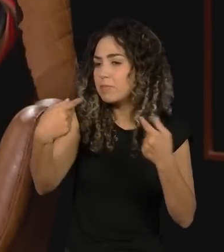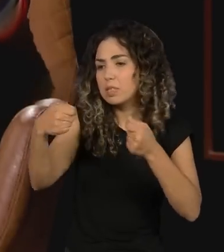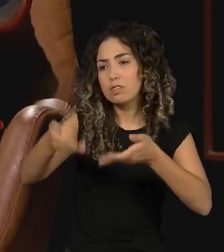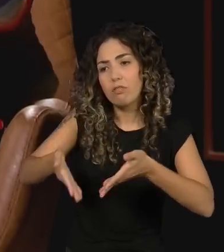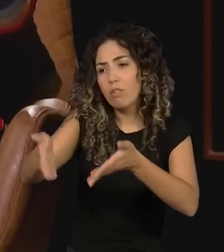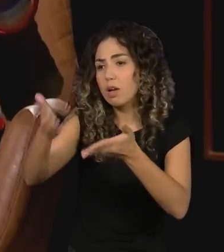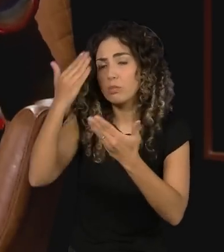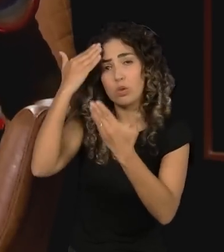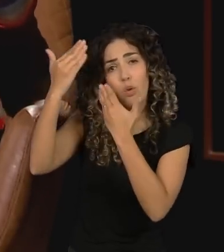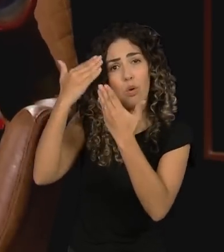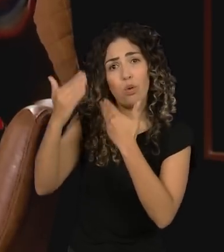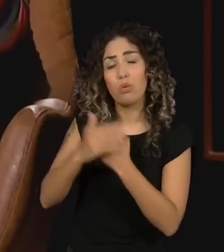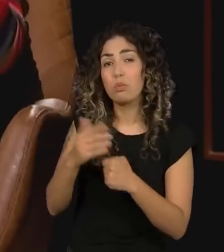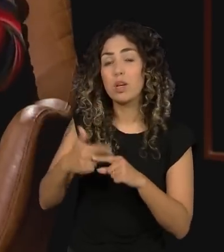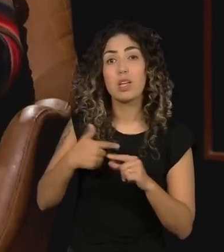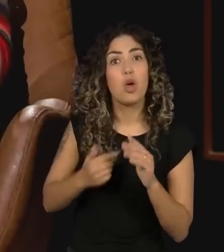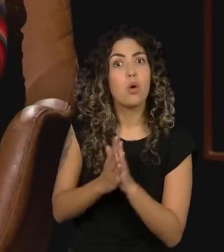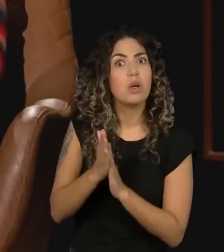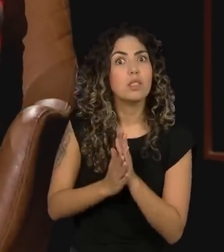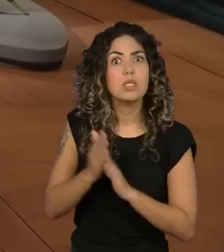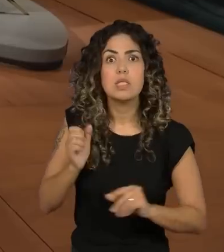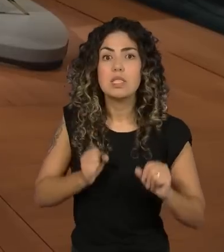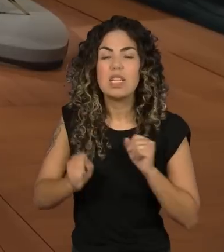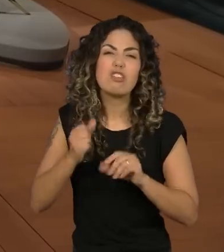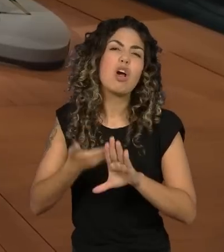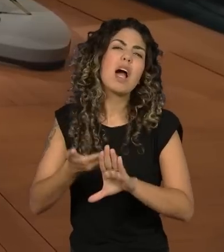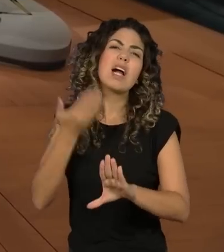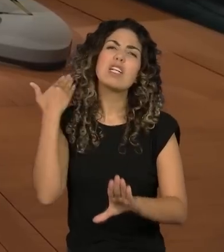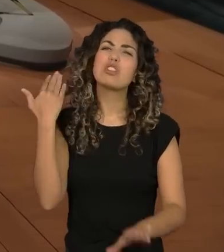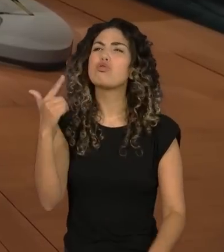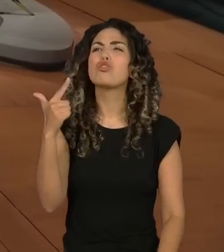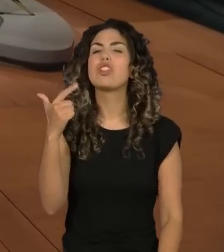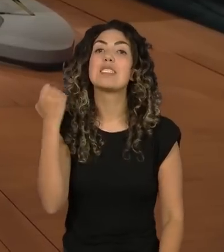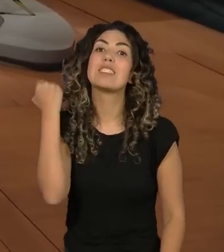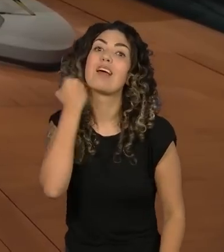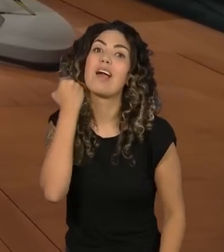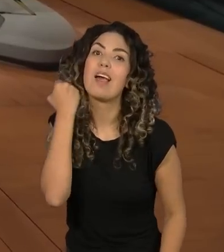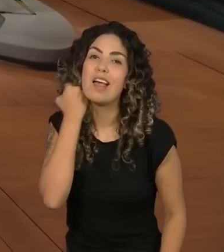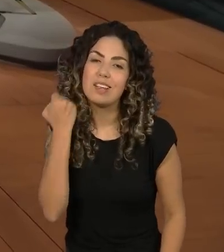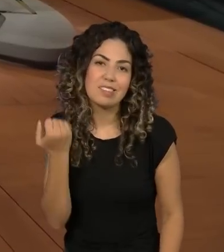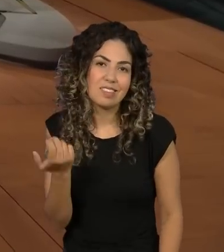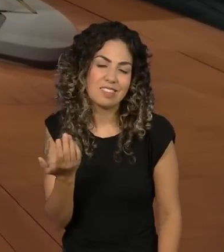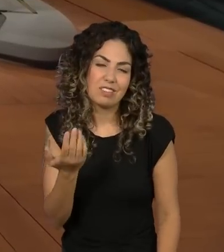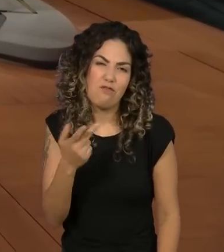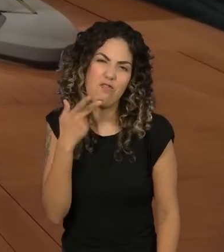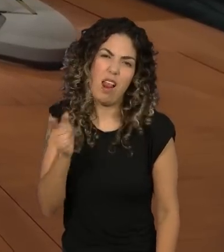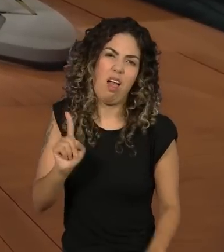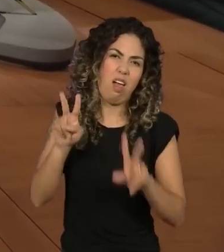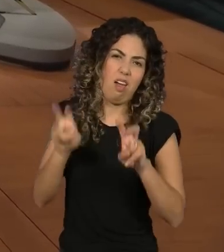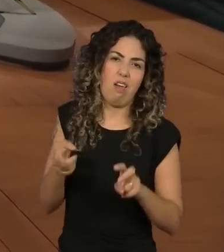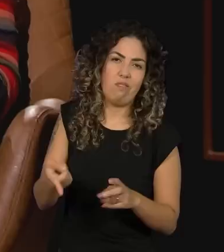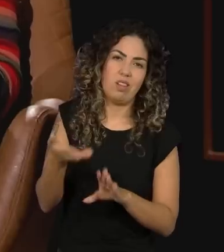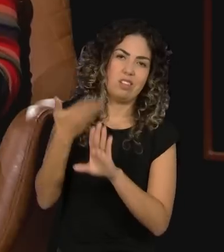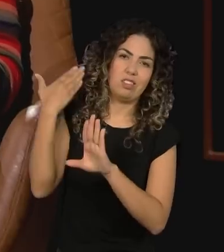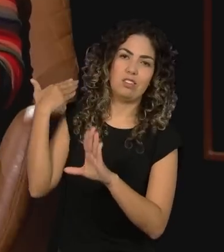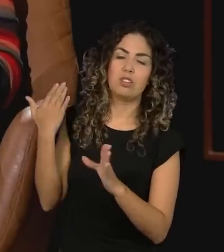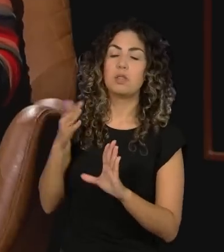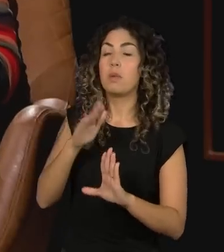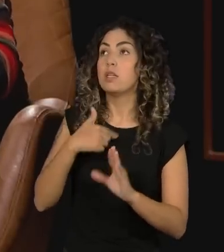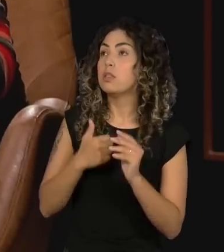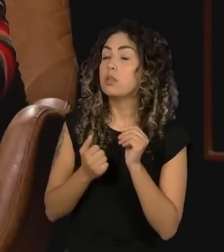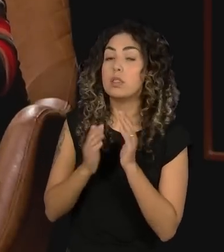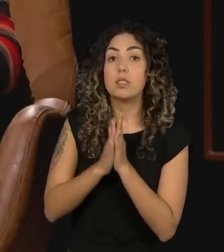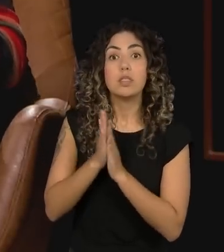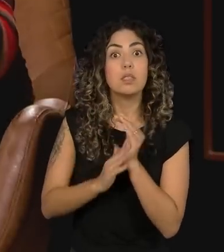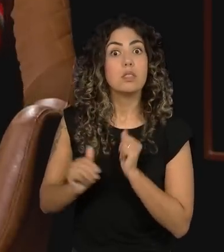num grau de ansiedade, não se falava em estresse ainda naquela época, num grau de ansiedade muito alto. E eu